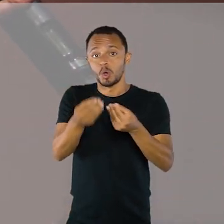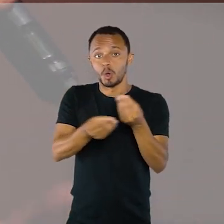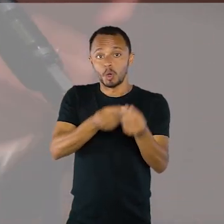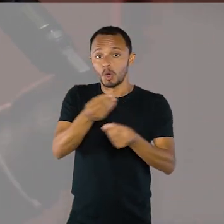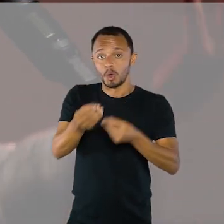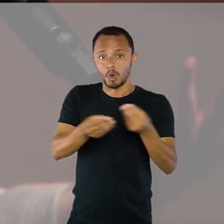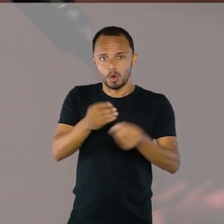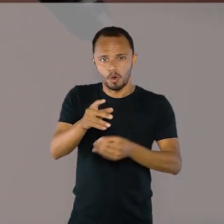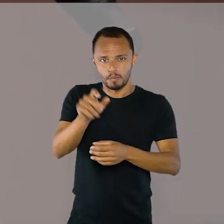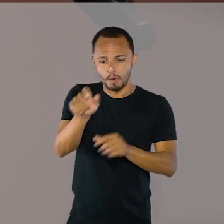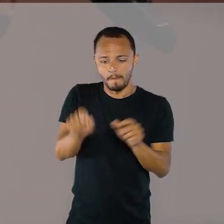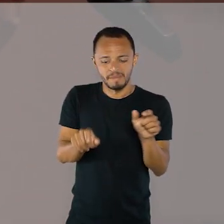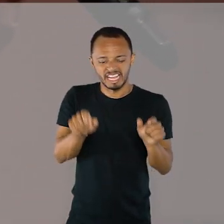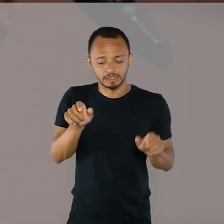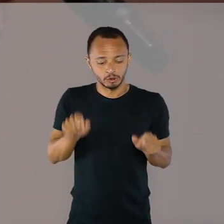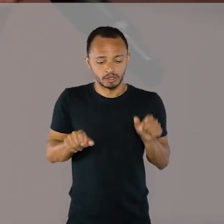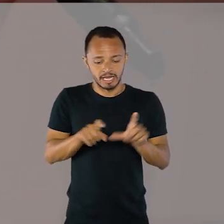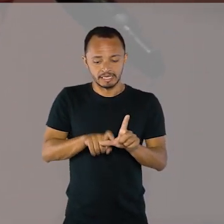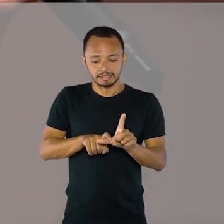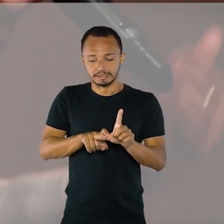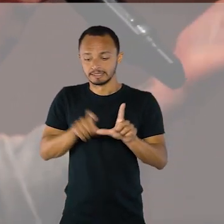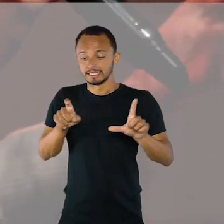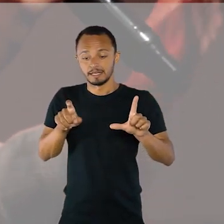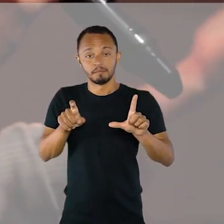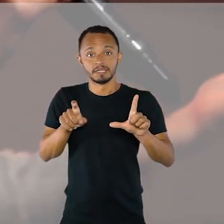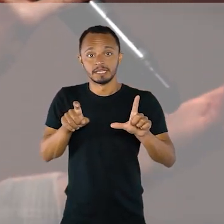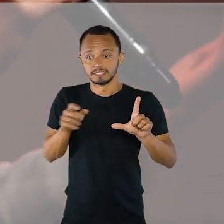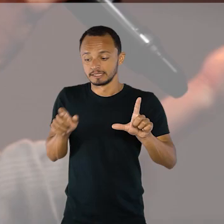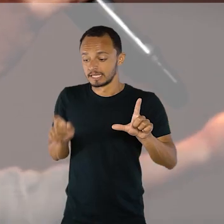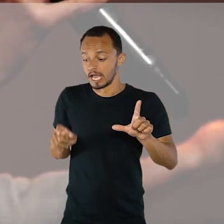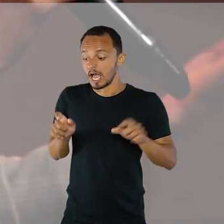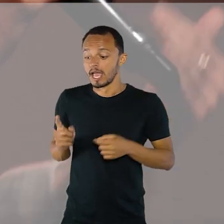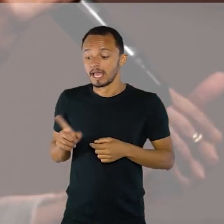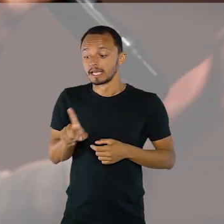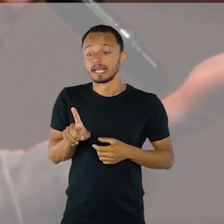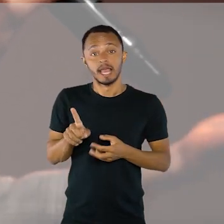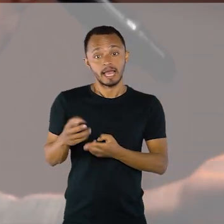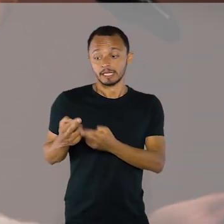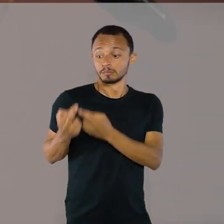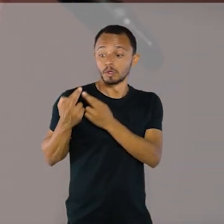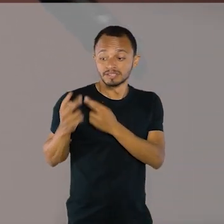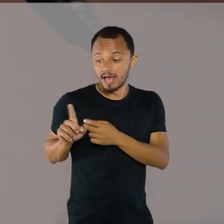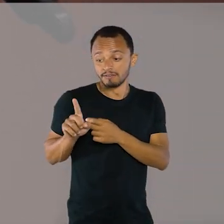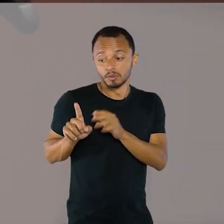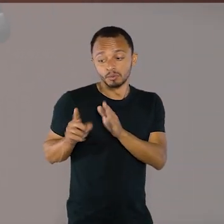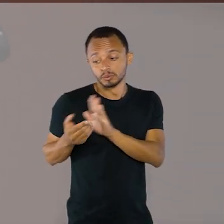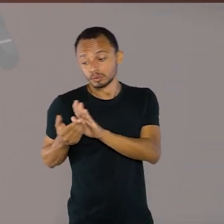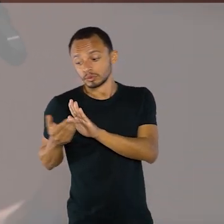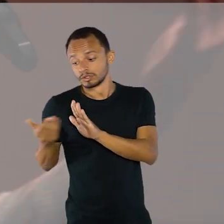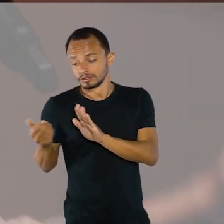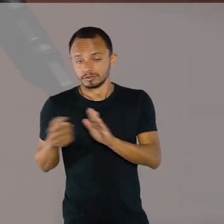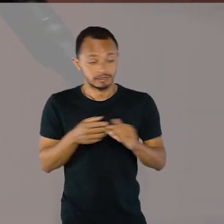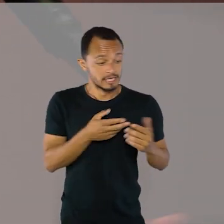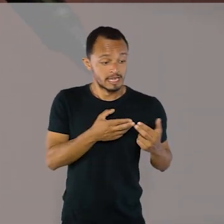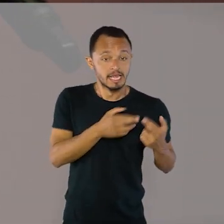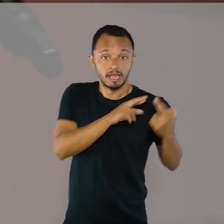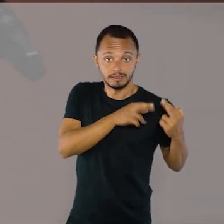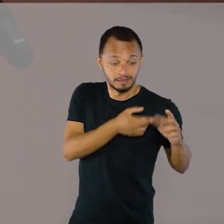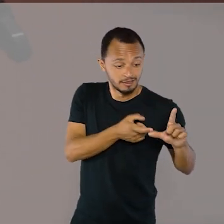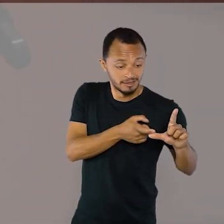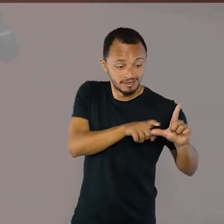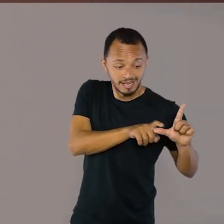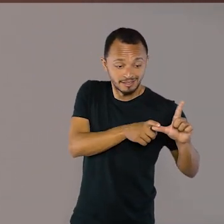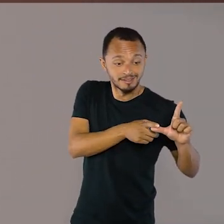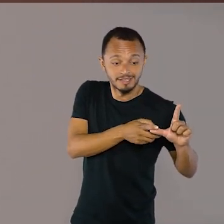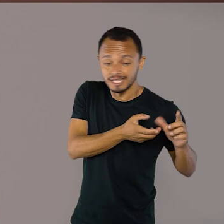da independência que agora passam a ser alçados, inclusive outros livros, né, que aqui também da nossa colega,